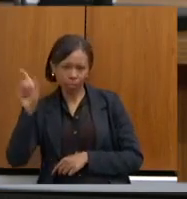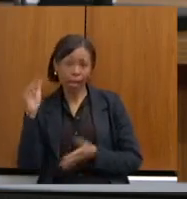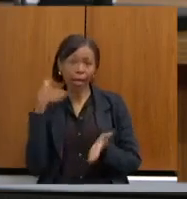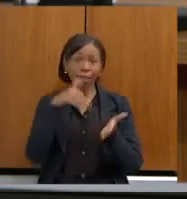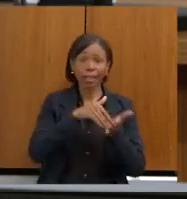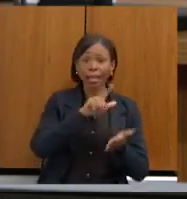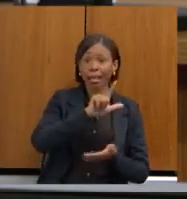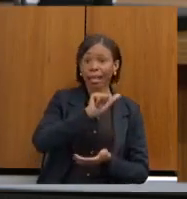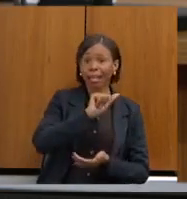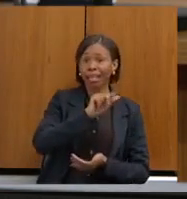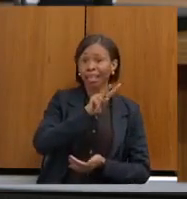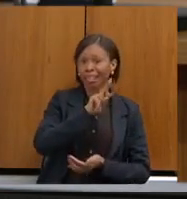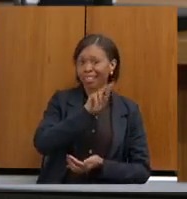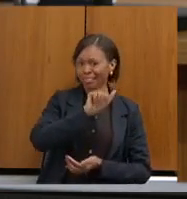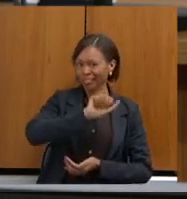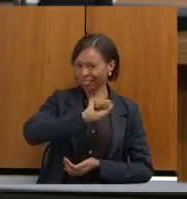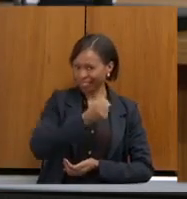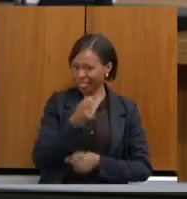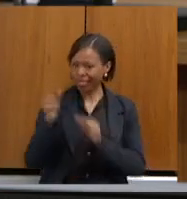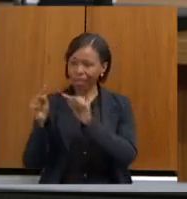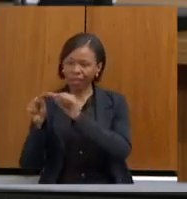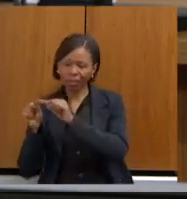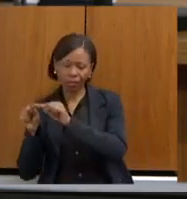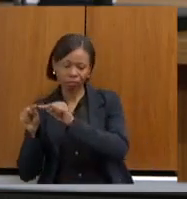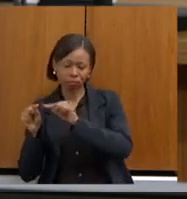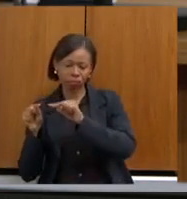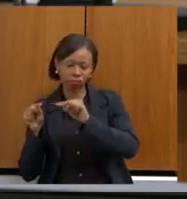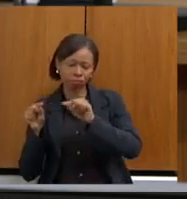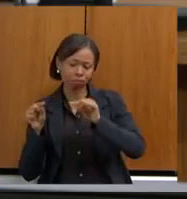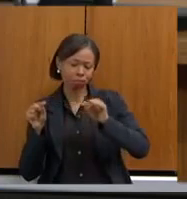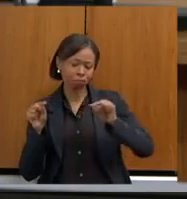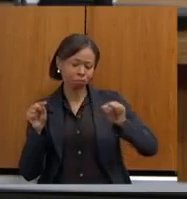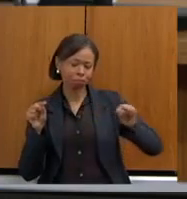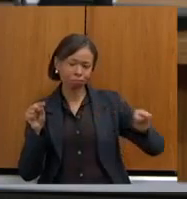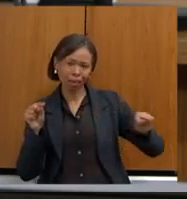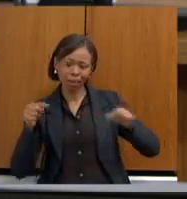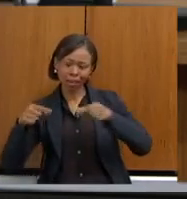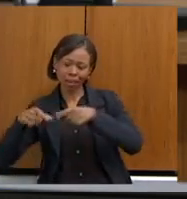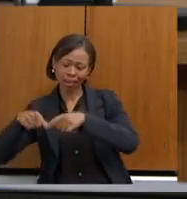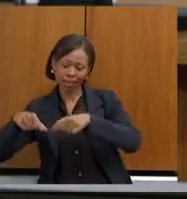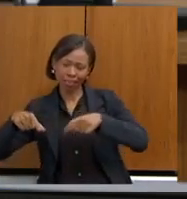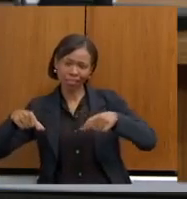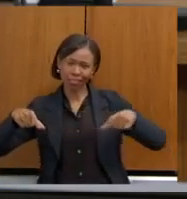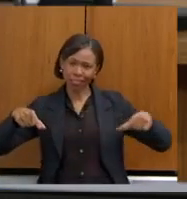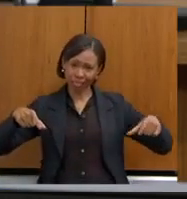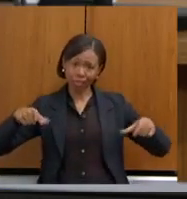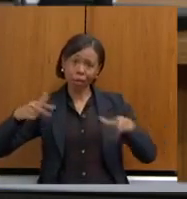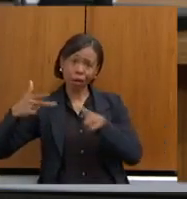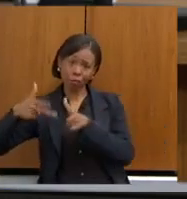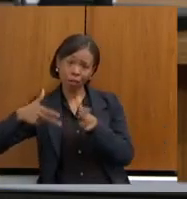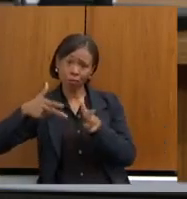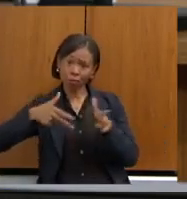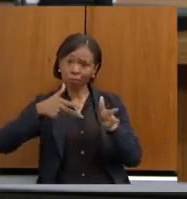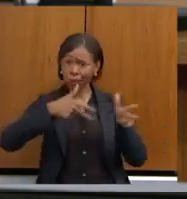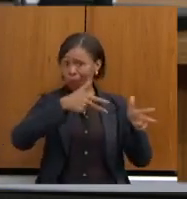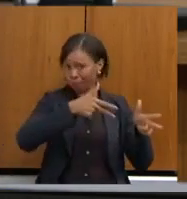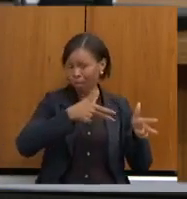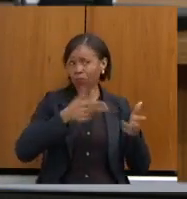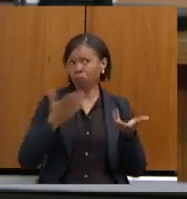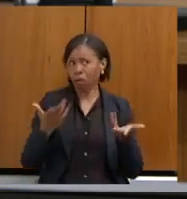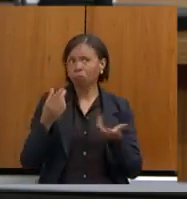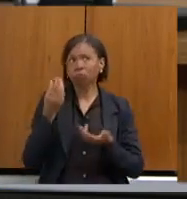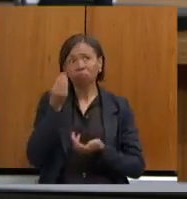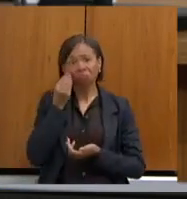agora já tá tem até uma briga qual que vai assumir e dizer entre as duas atendo né E nós já pensamos imediatamente